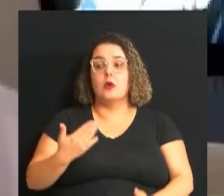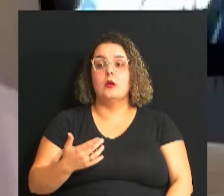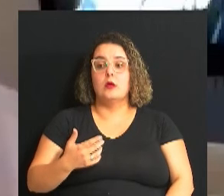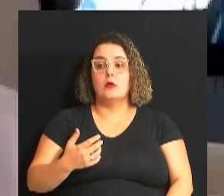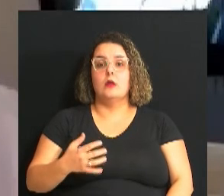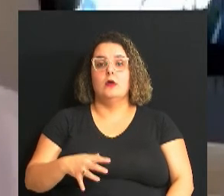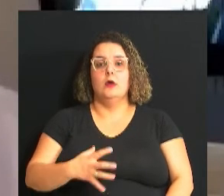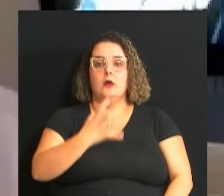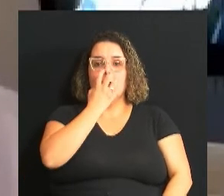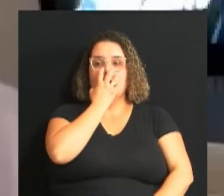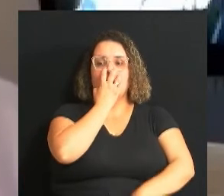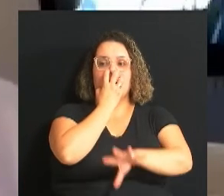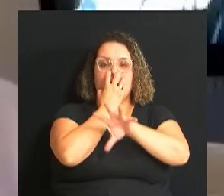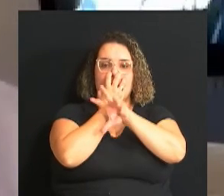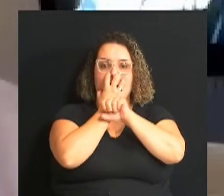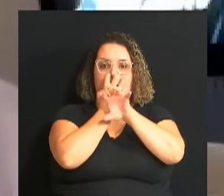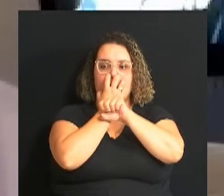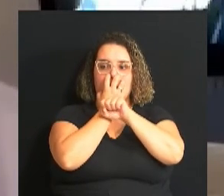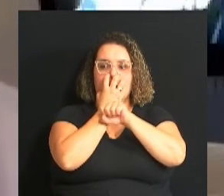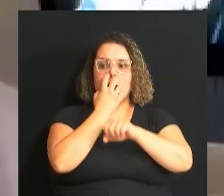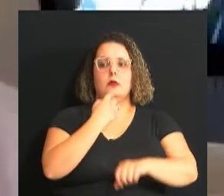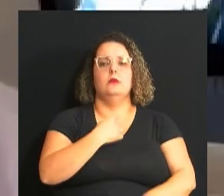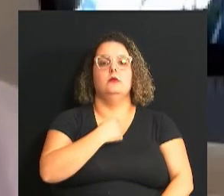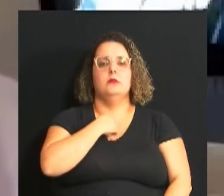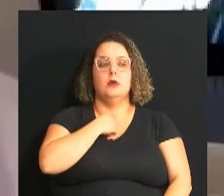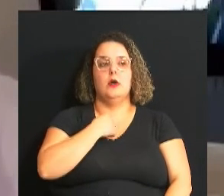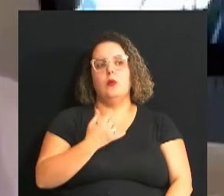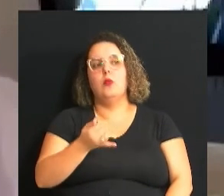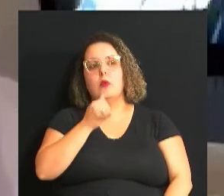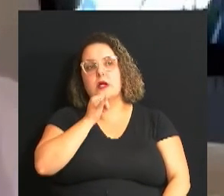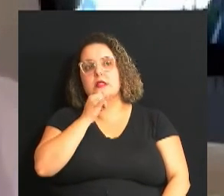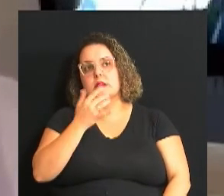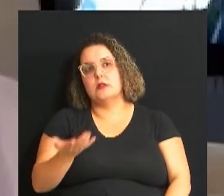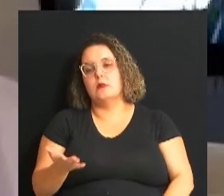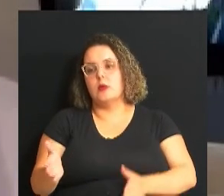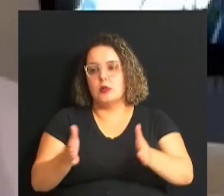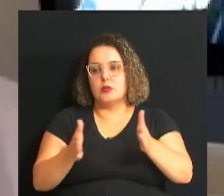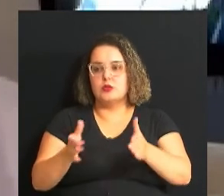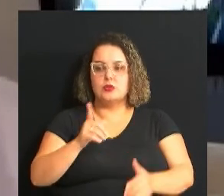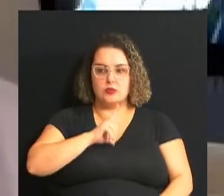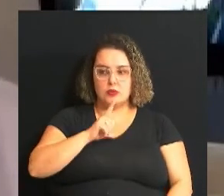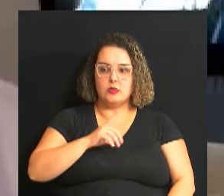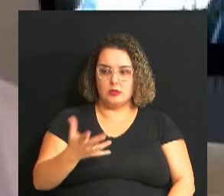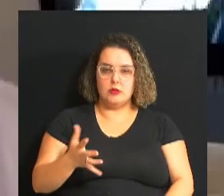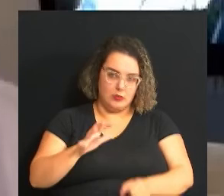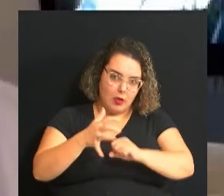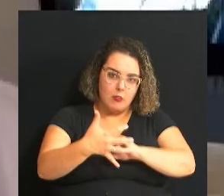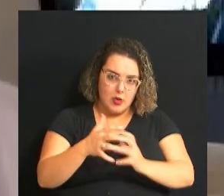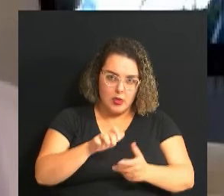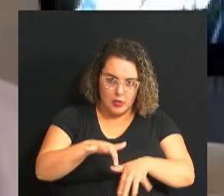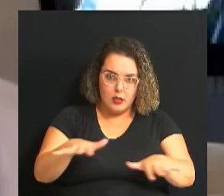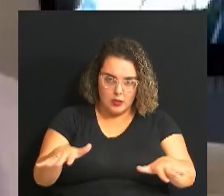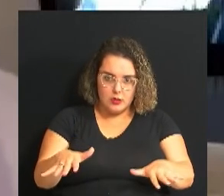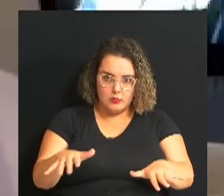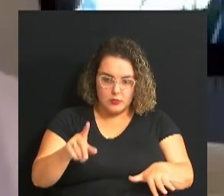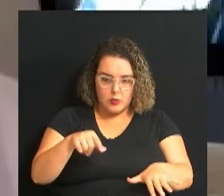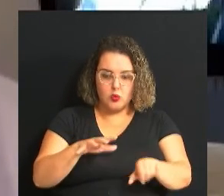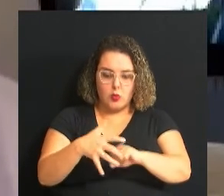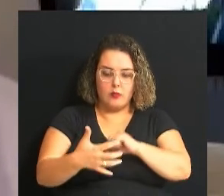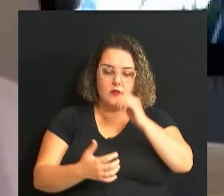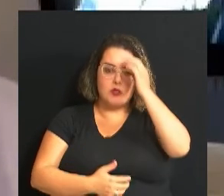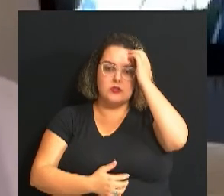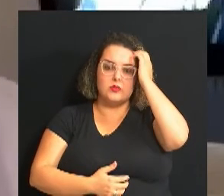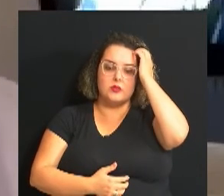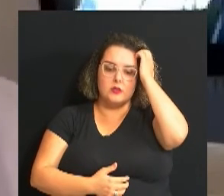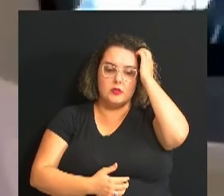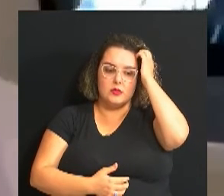entubada durante muito tempo. O exemplo mais recente que nós tivemos foi na pandemia do Covid, né? As pessoas